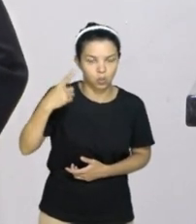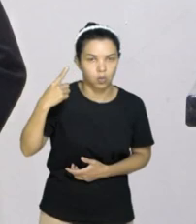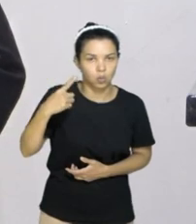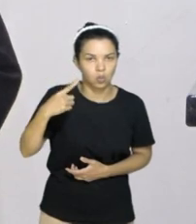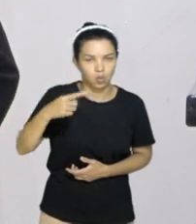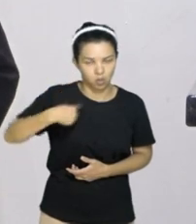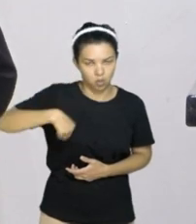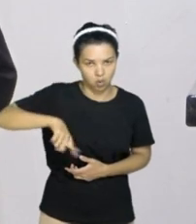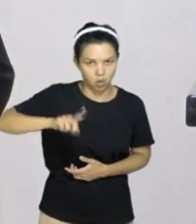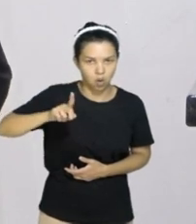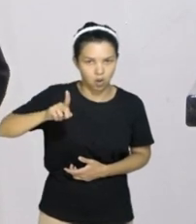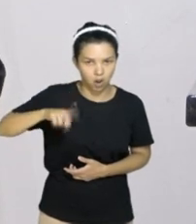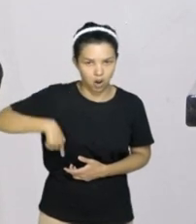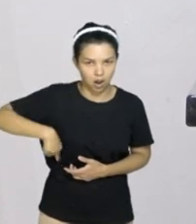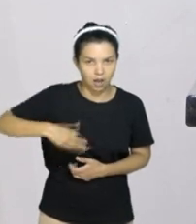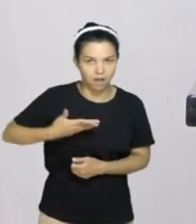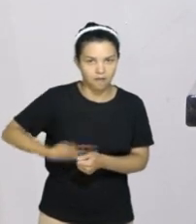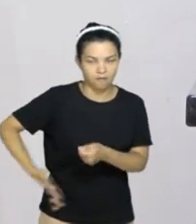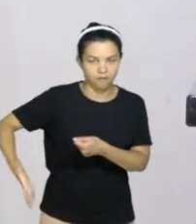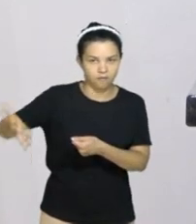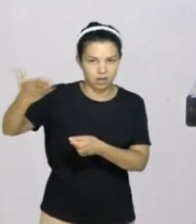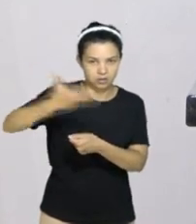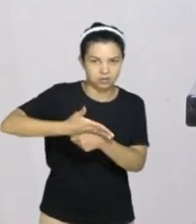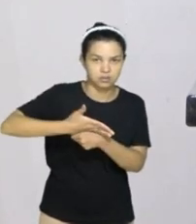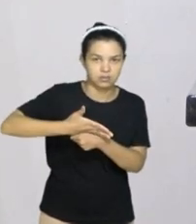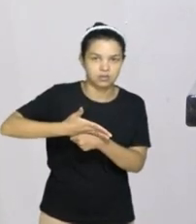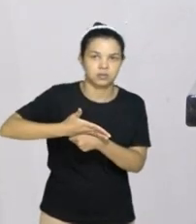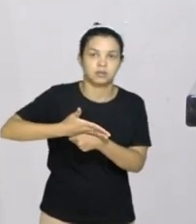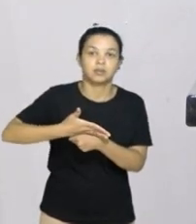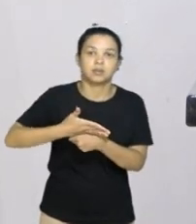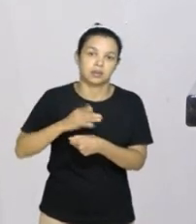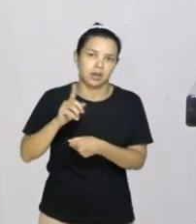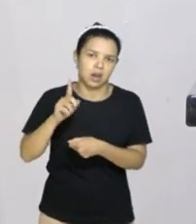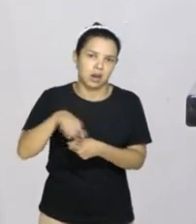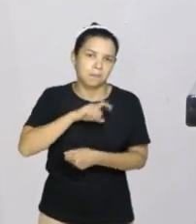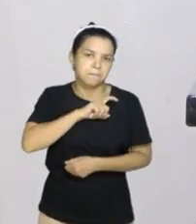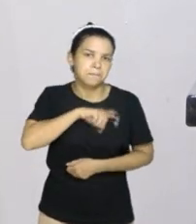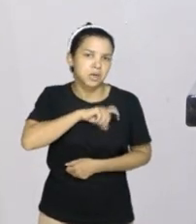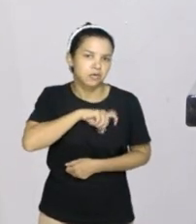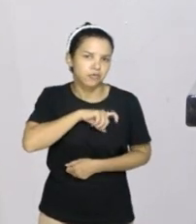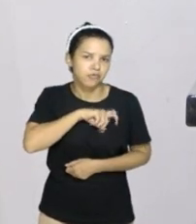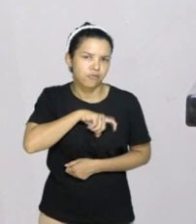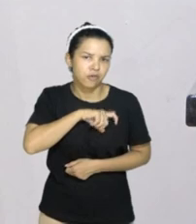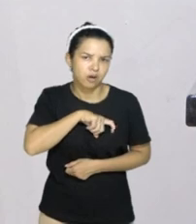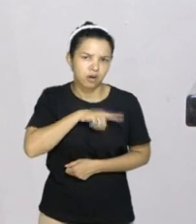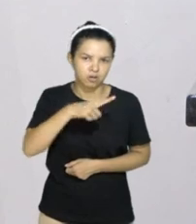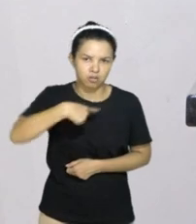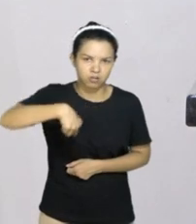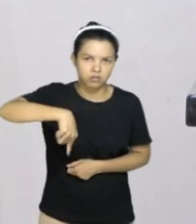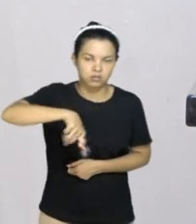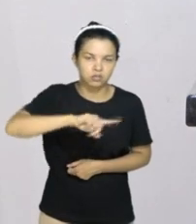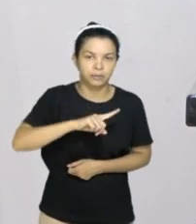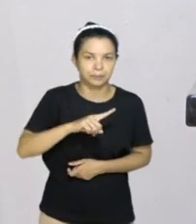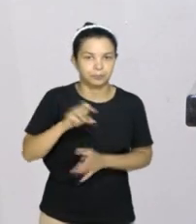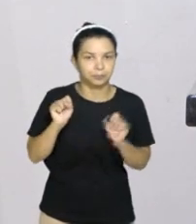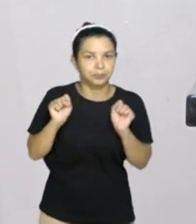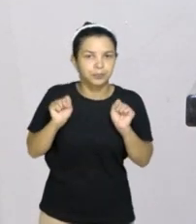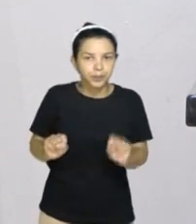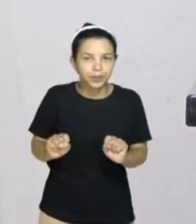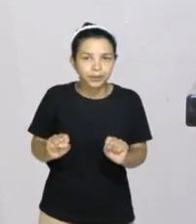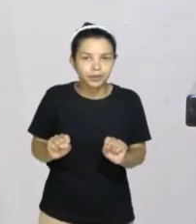Nós somos os malvadões nós nós somos os malvadões pode isso